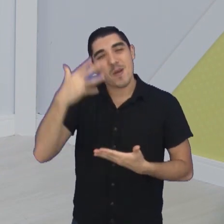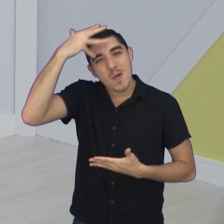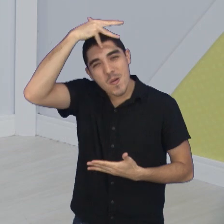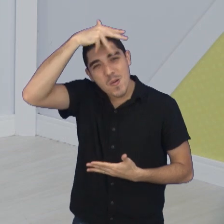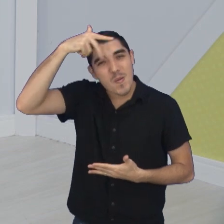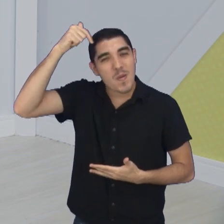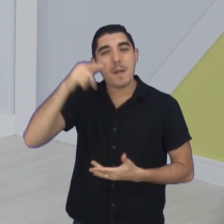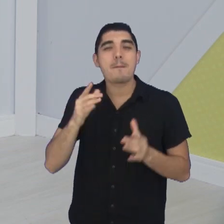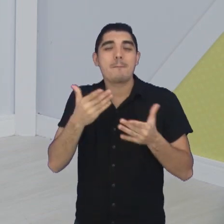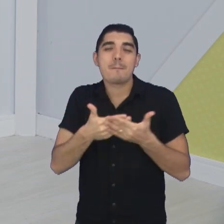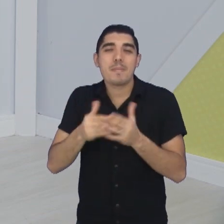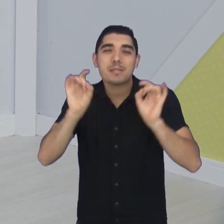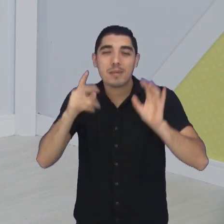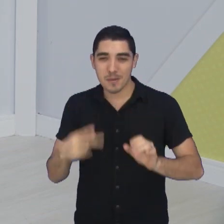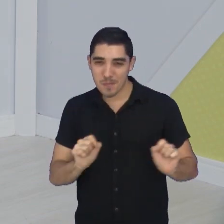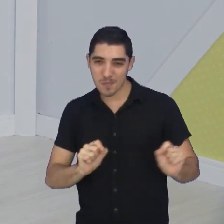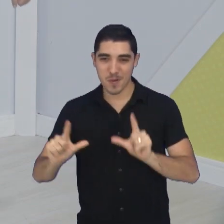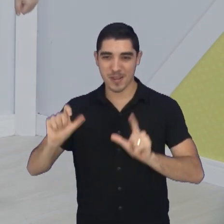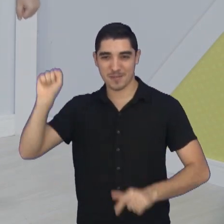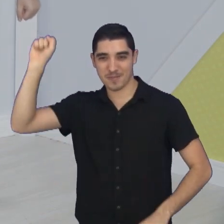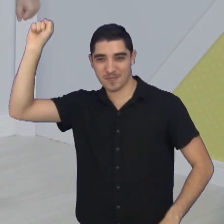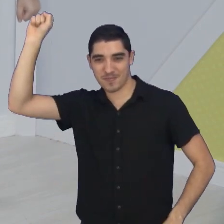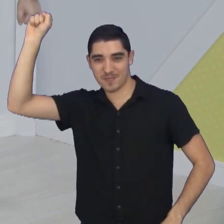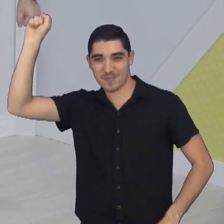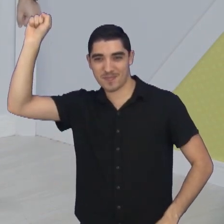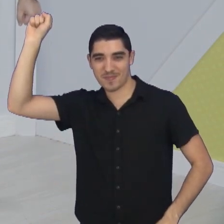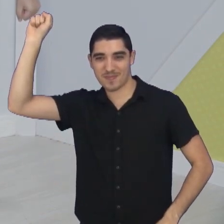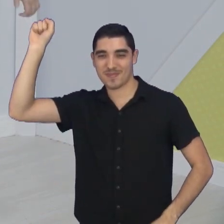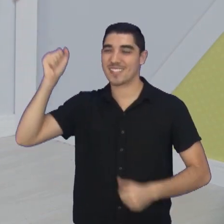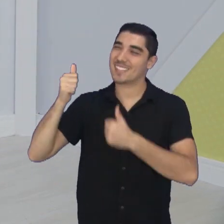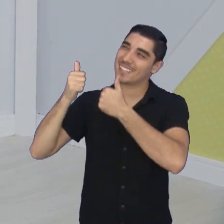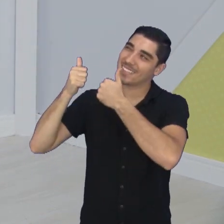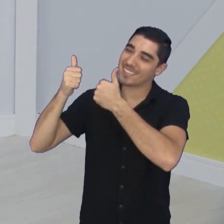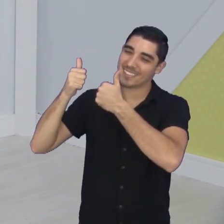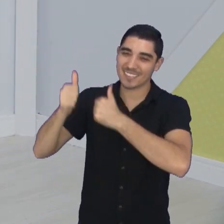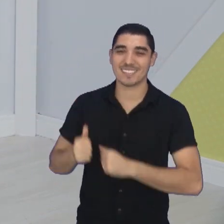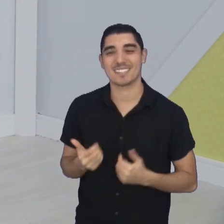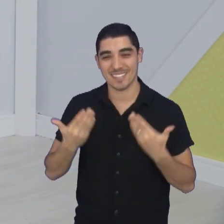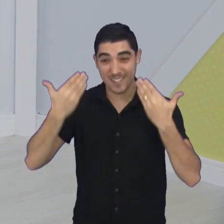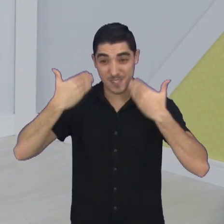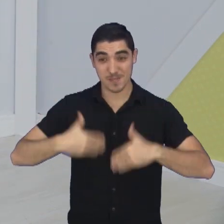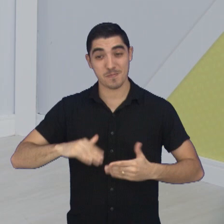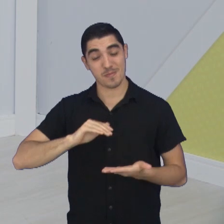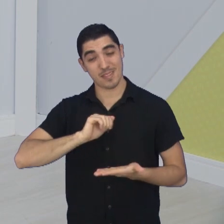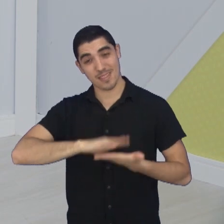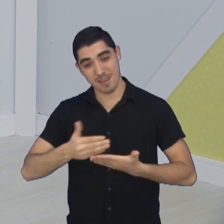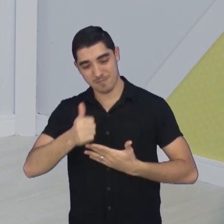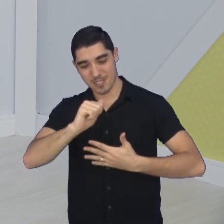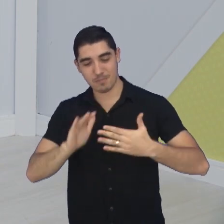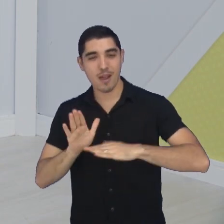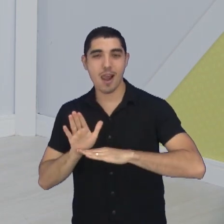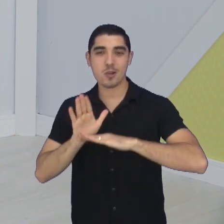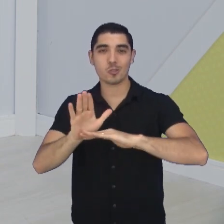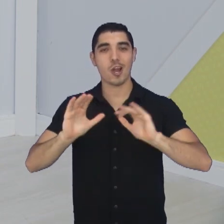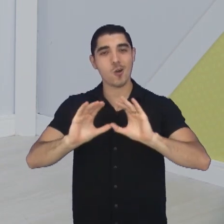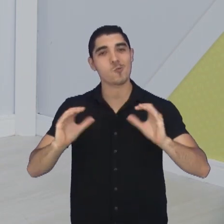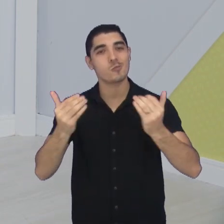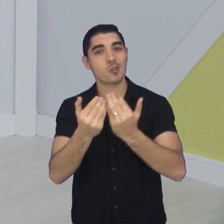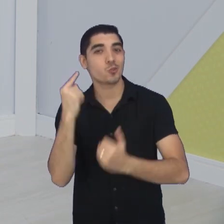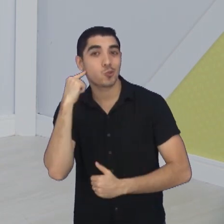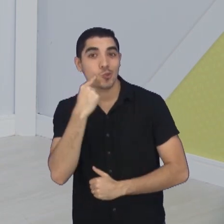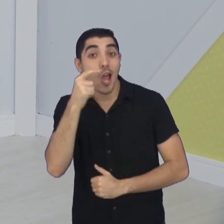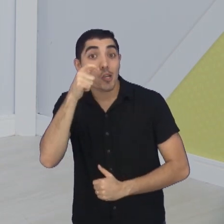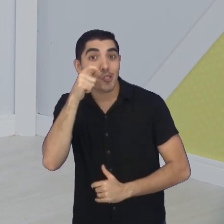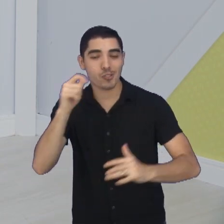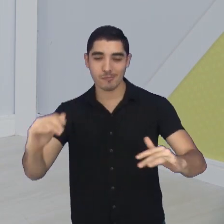Lorenzo, o mascotinho do Hora do Esporte, Luizão. Aquele soquinho maroto. Aê, Luizão! O Luizão sempre levando a informação para a comunidade surda